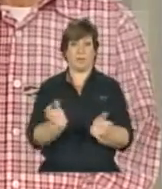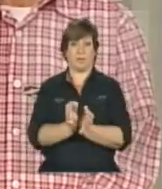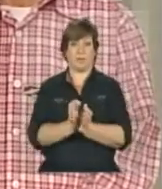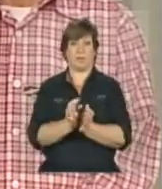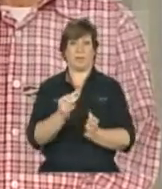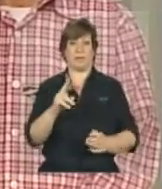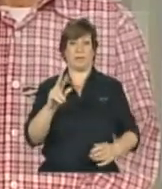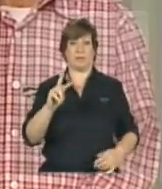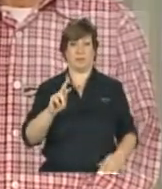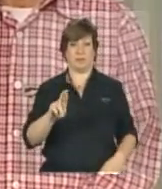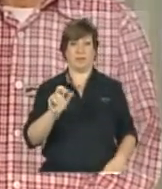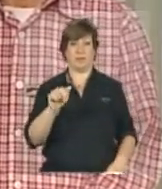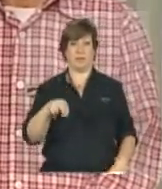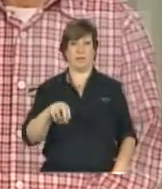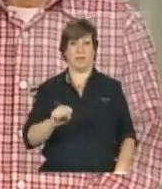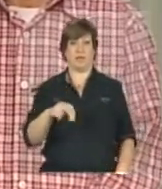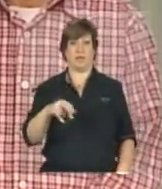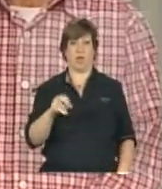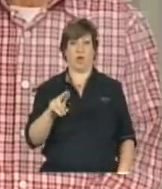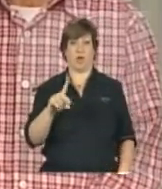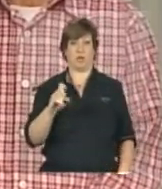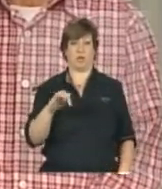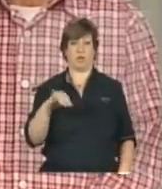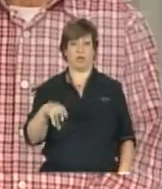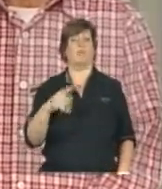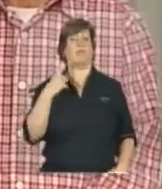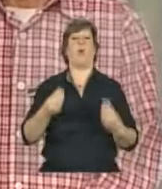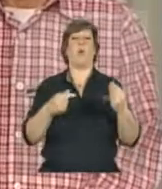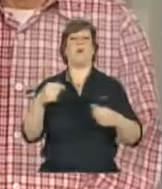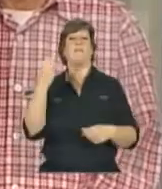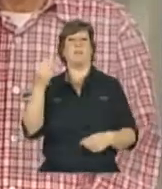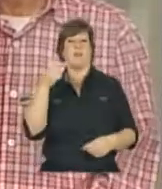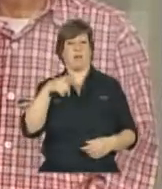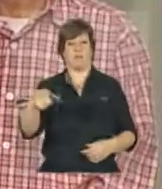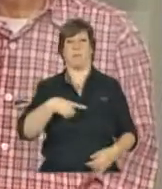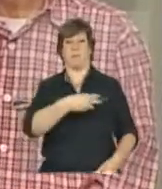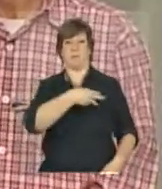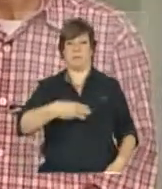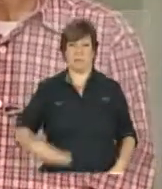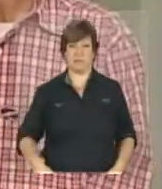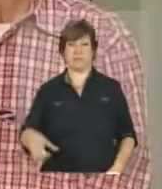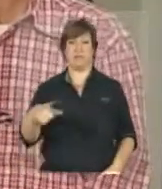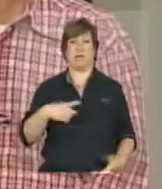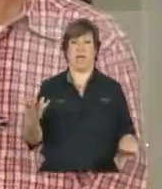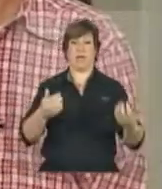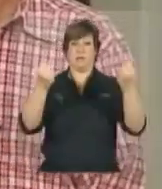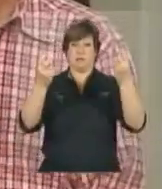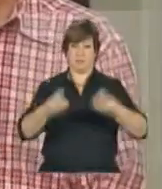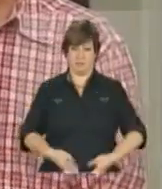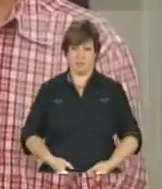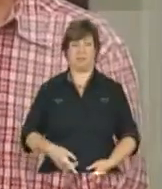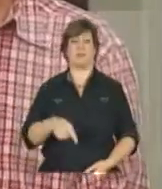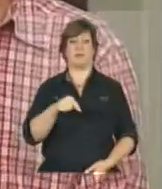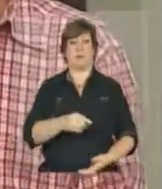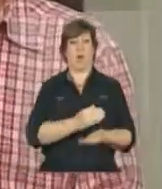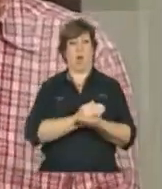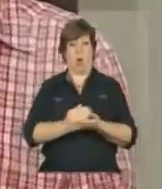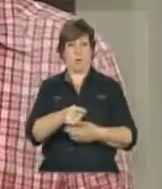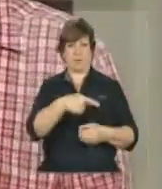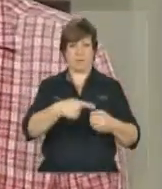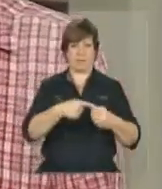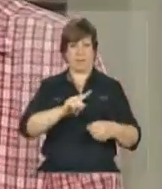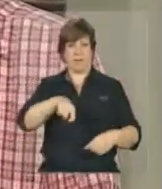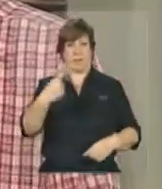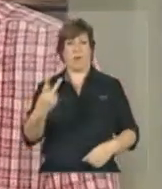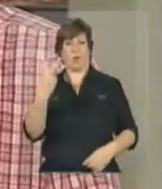Passos, que vai explicar como vai ser essa viagem e quais os objetivos dela. Ministro, a viagem começa por Parnamirim e vai para outros dois